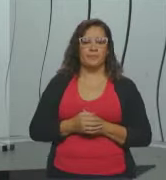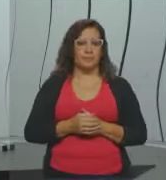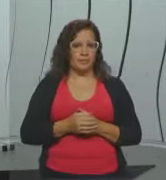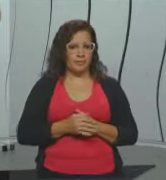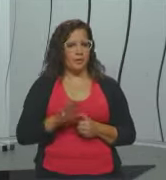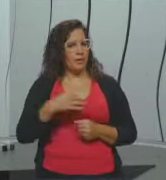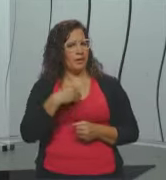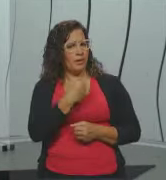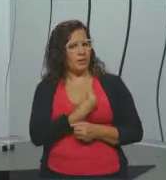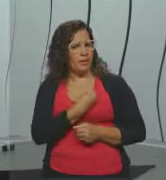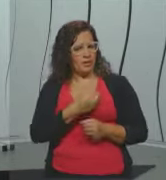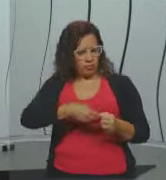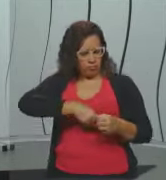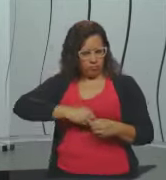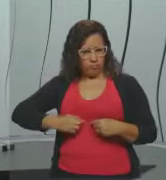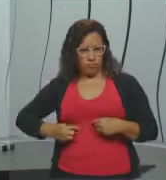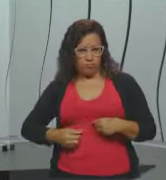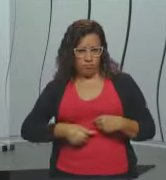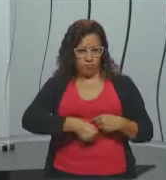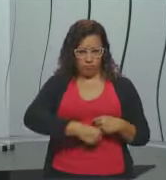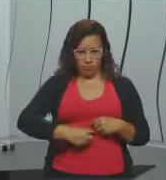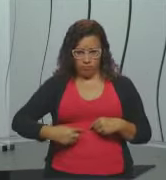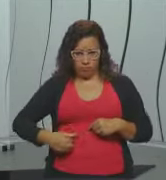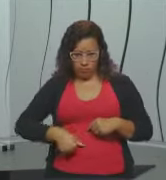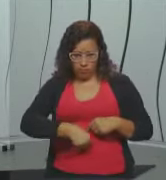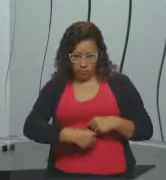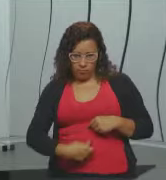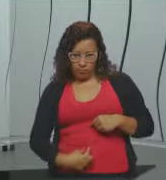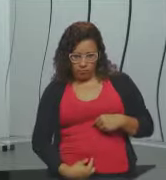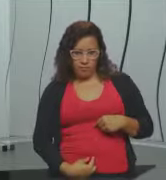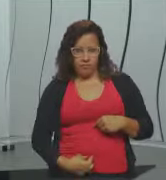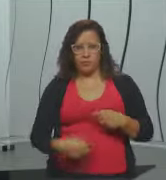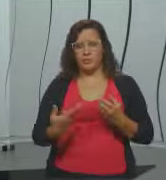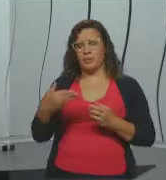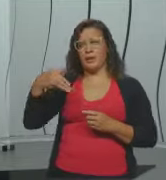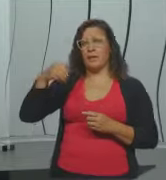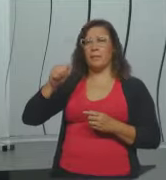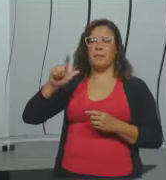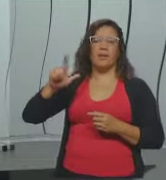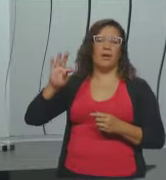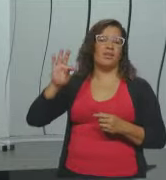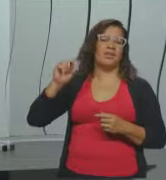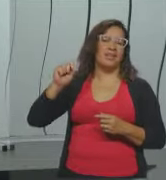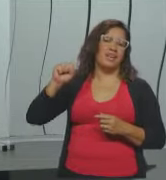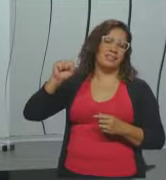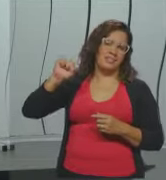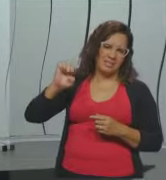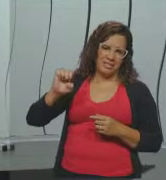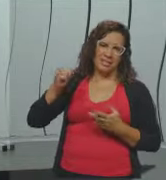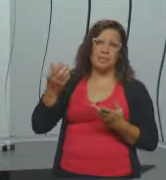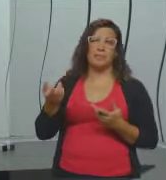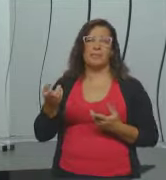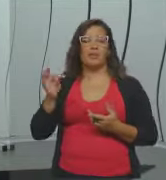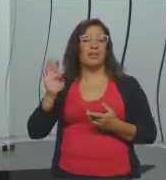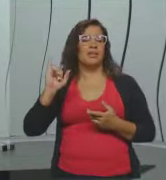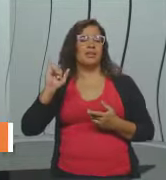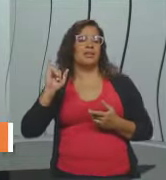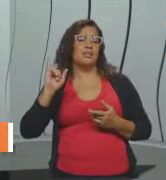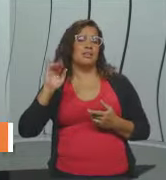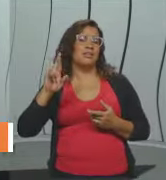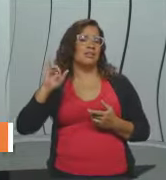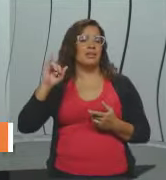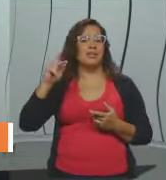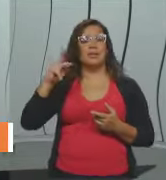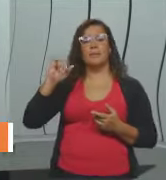enzimas presentes no intestino delgado. Então essas enzimas, a maltase, a lactase, essas enzimas tripsina que agem no